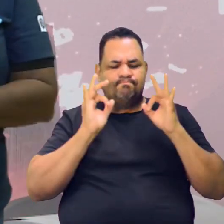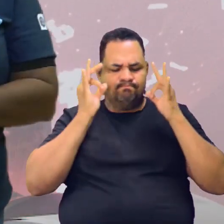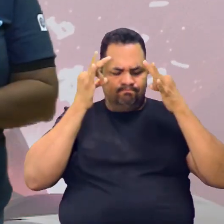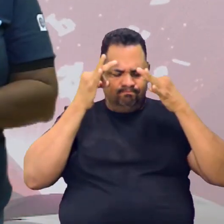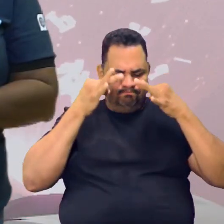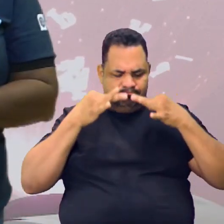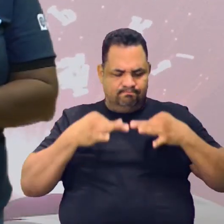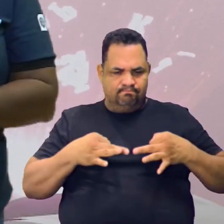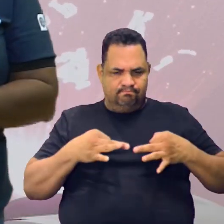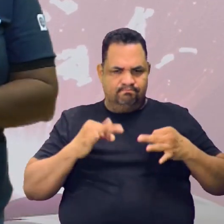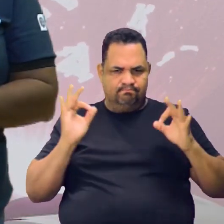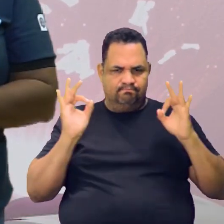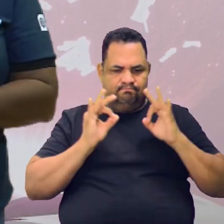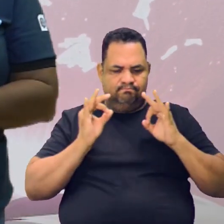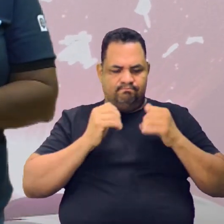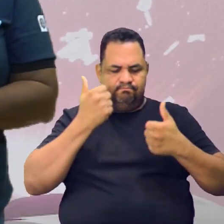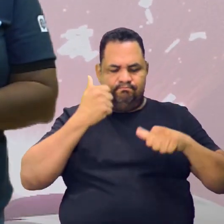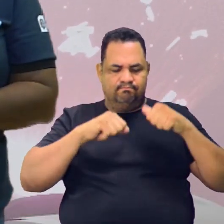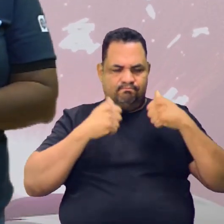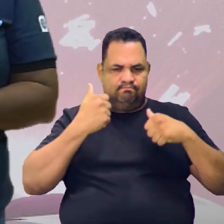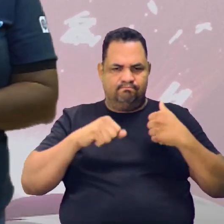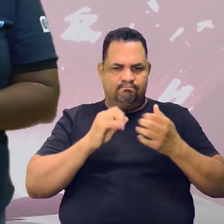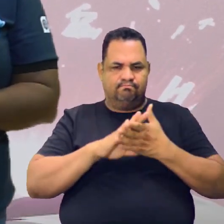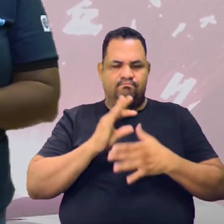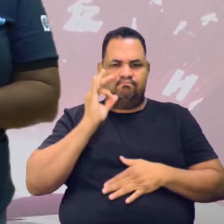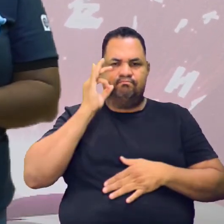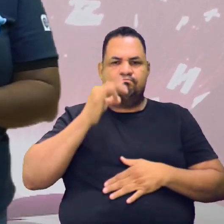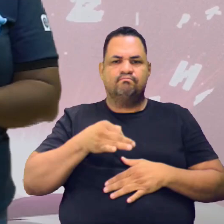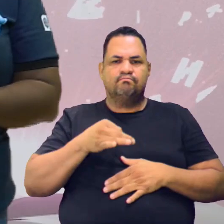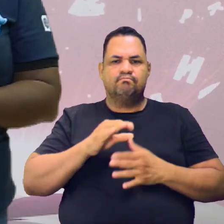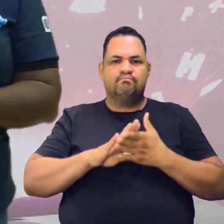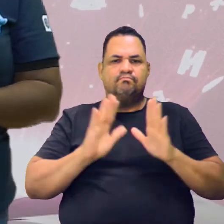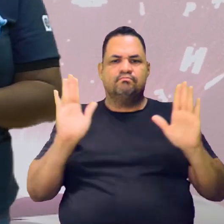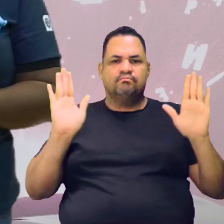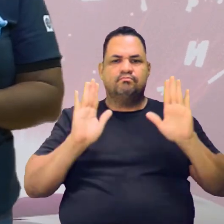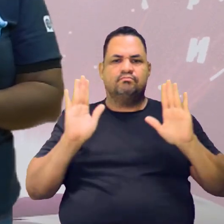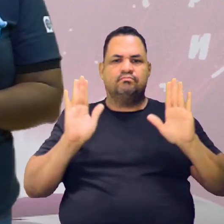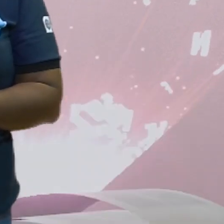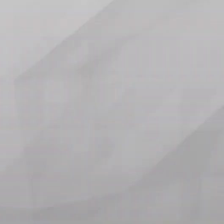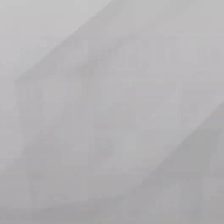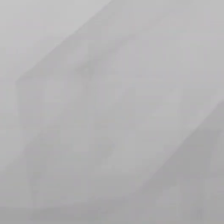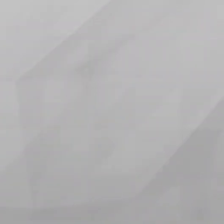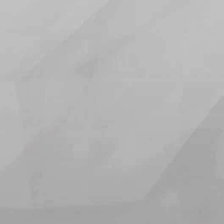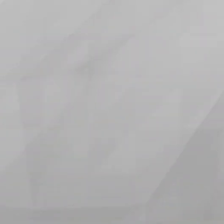excelente avaliação, tá certo? Bye!